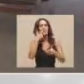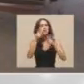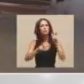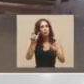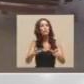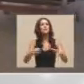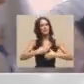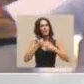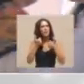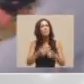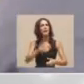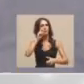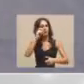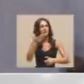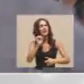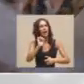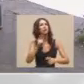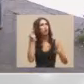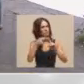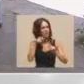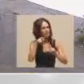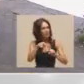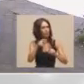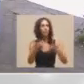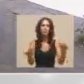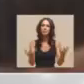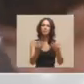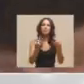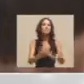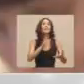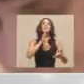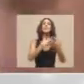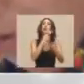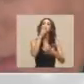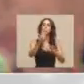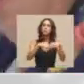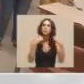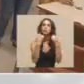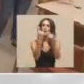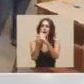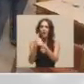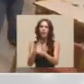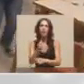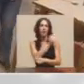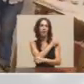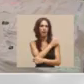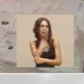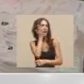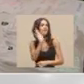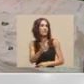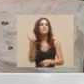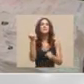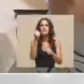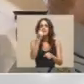Promover o bem-estar desta população e defender os seus direitos. Questões que se materializam com as diferentes respostas sociais. Lar